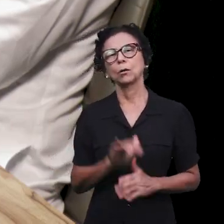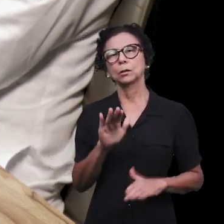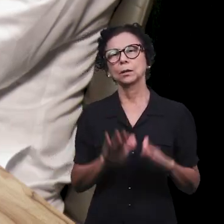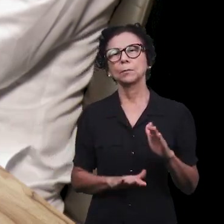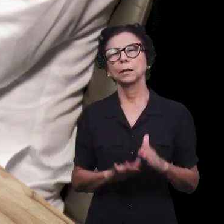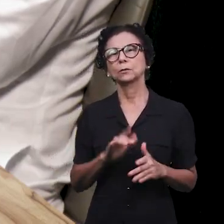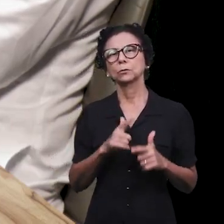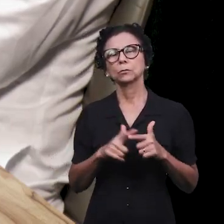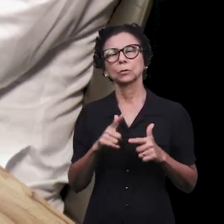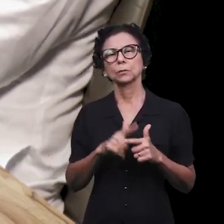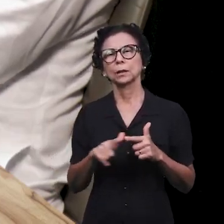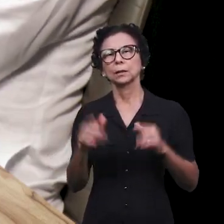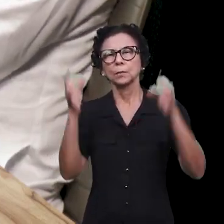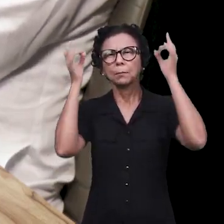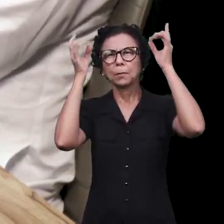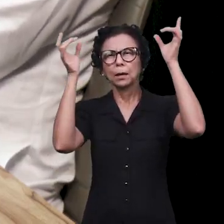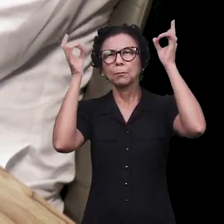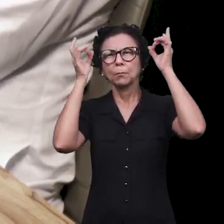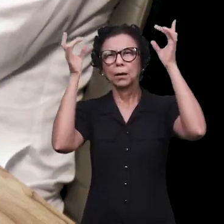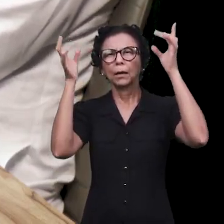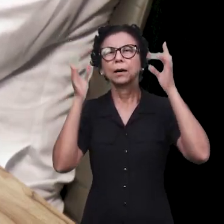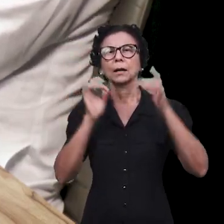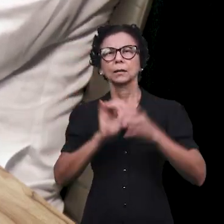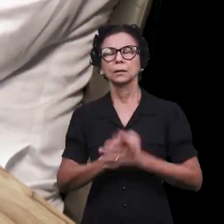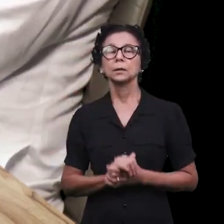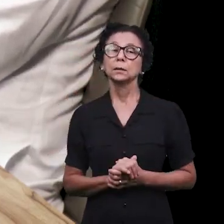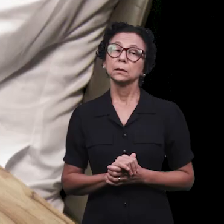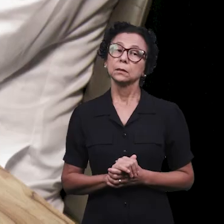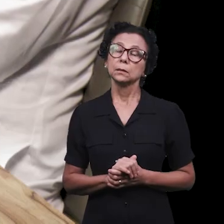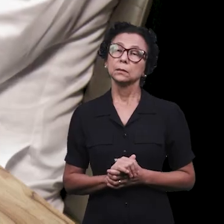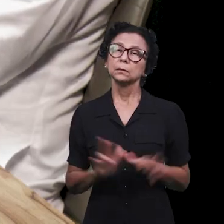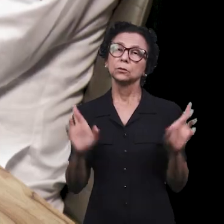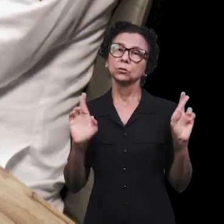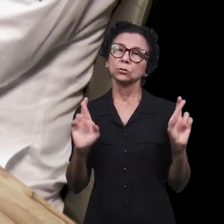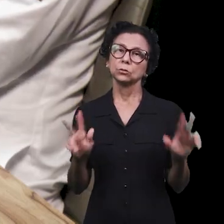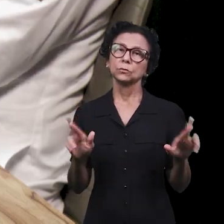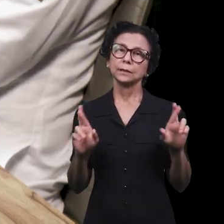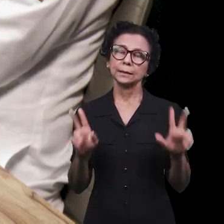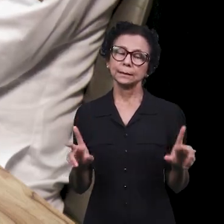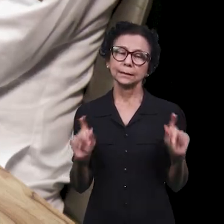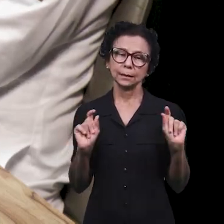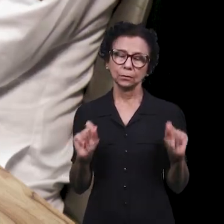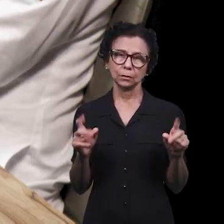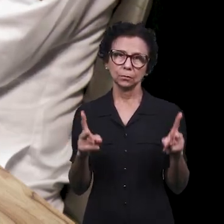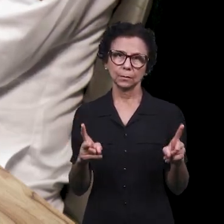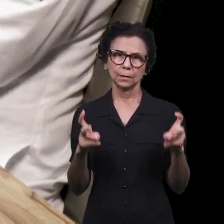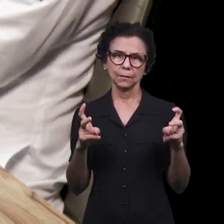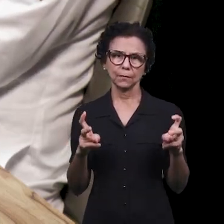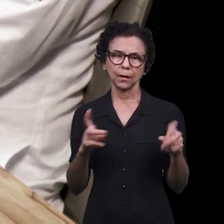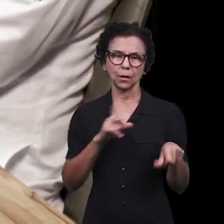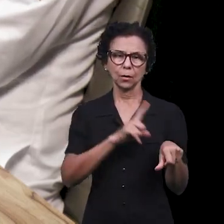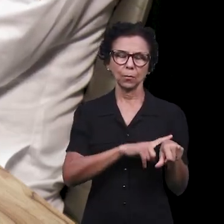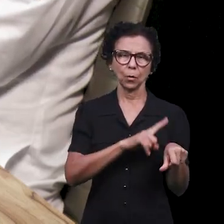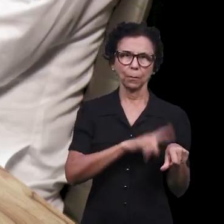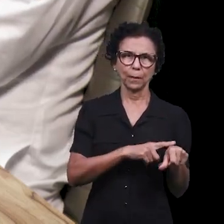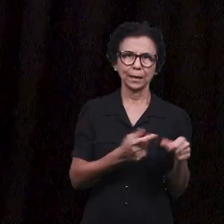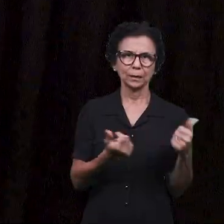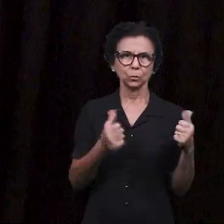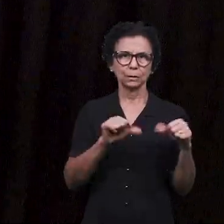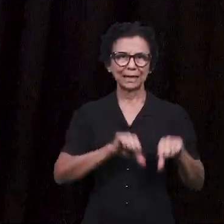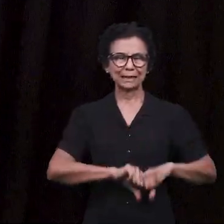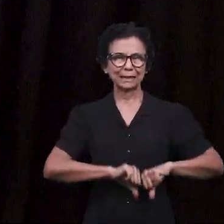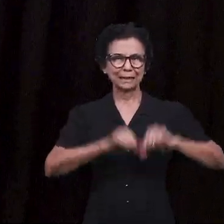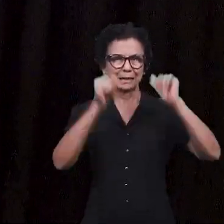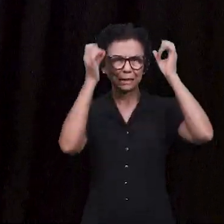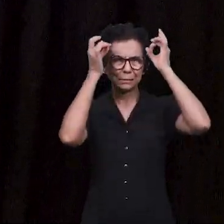do caso? Isso, a gente precisa diferenciar em relação ao momento da crise e ao momento após